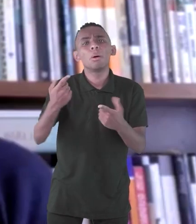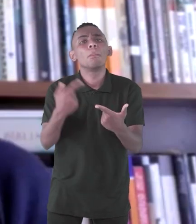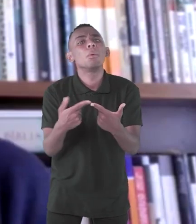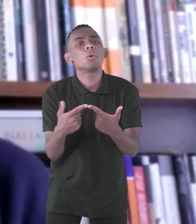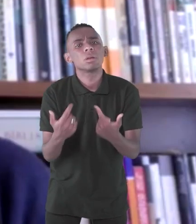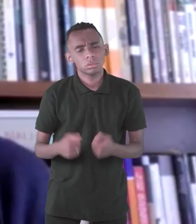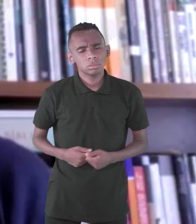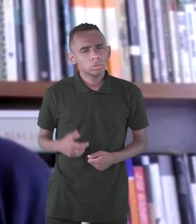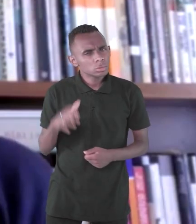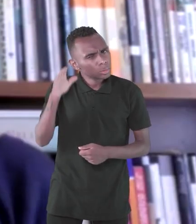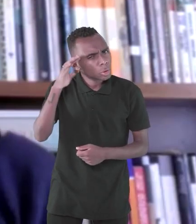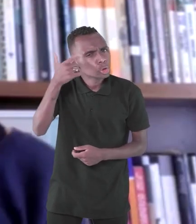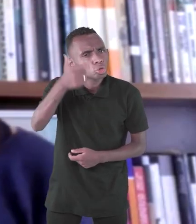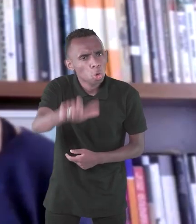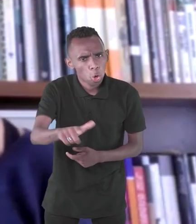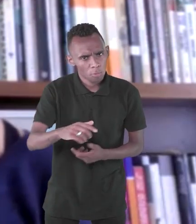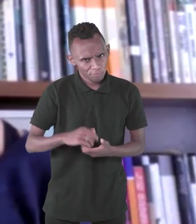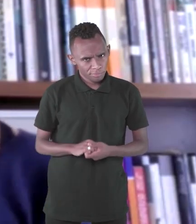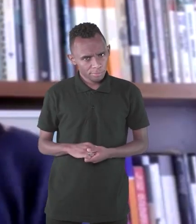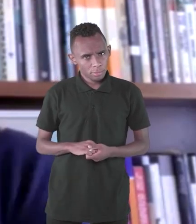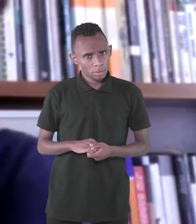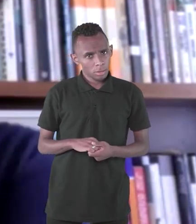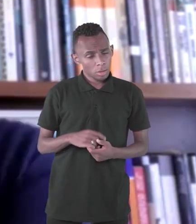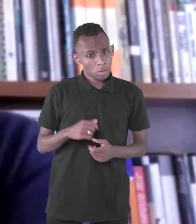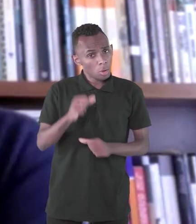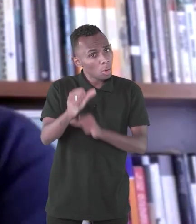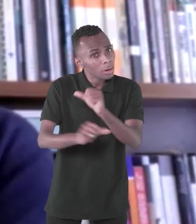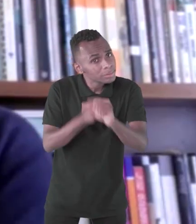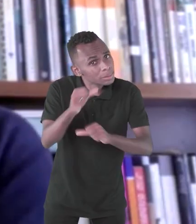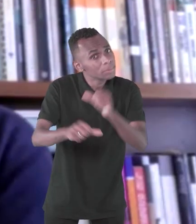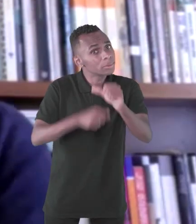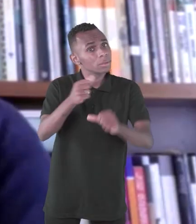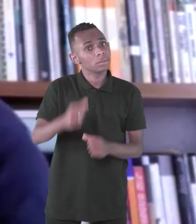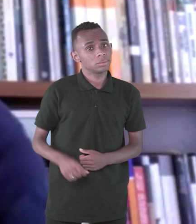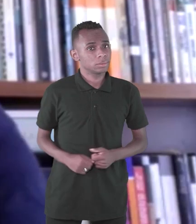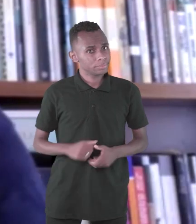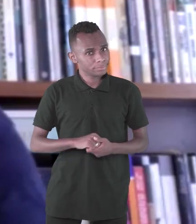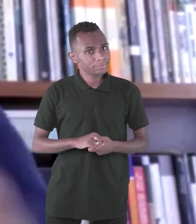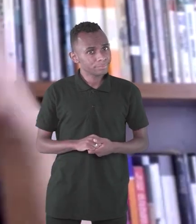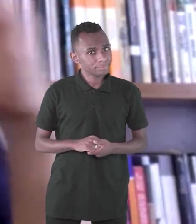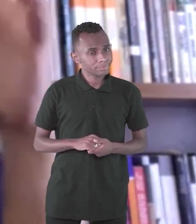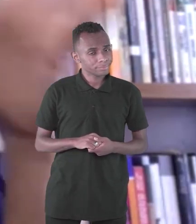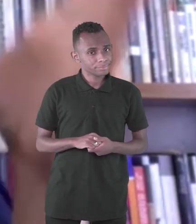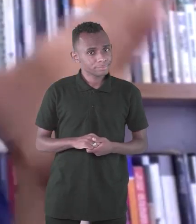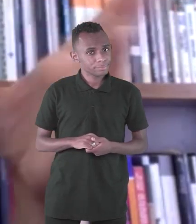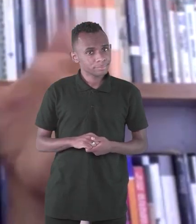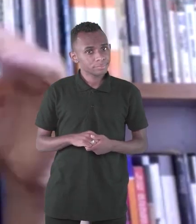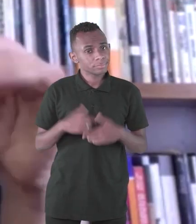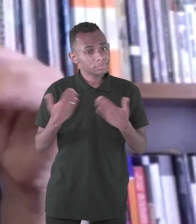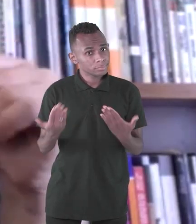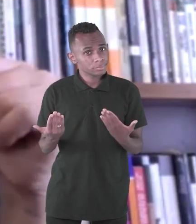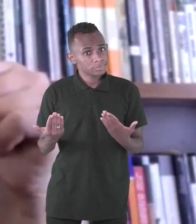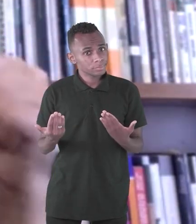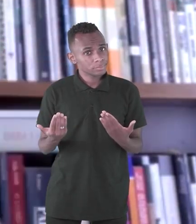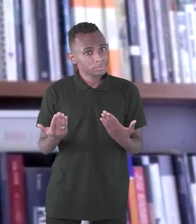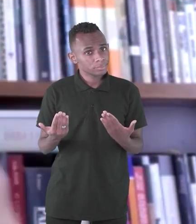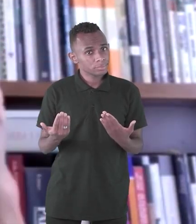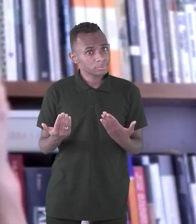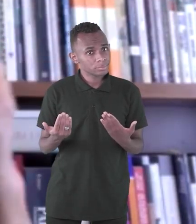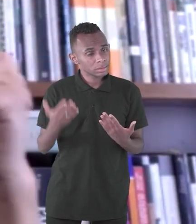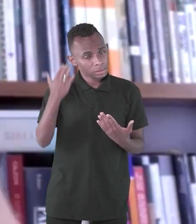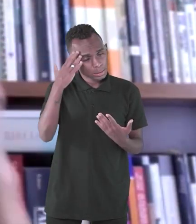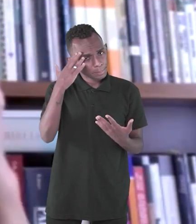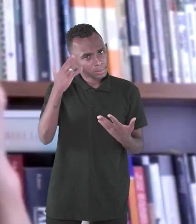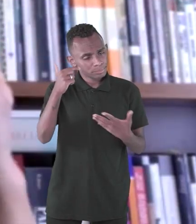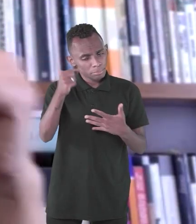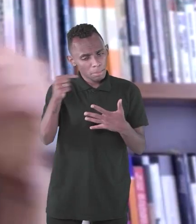é esquisito? Ouve de novo. Olha aqui essa desconstrução. Olha o que é dodecafônico? O que